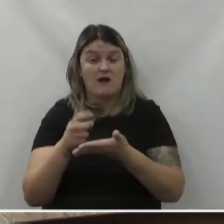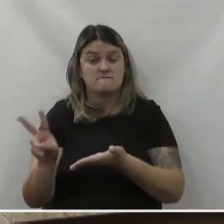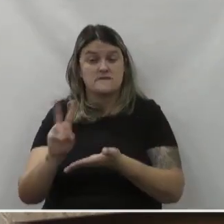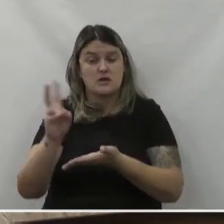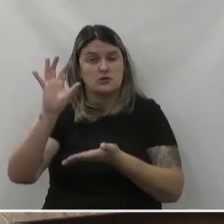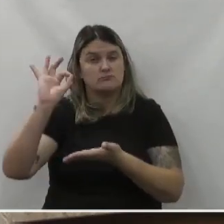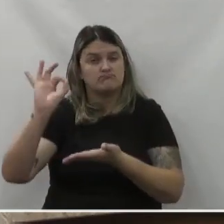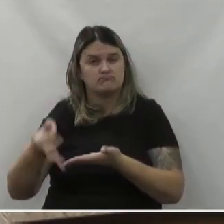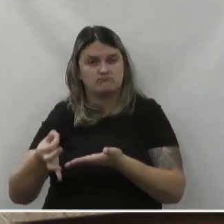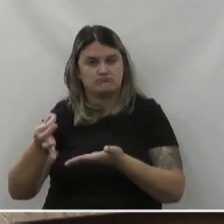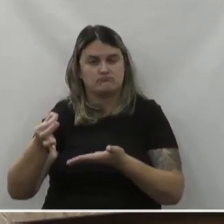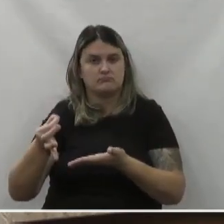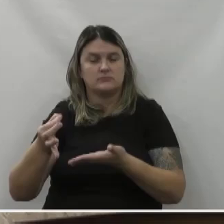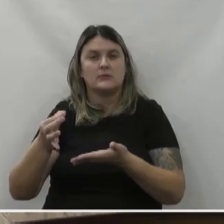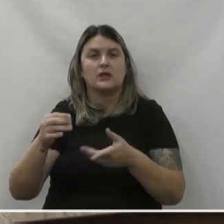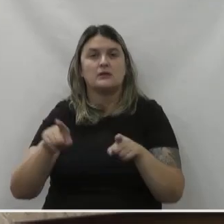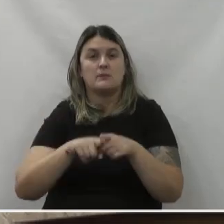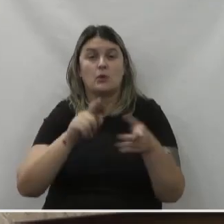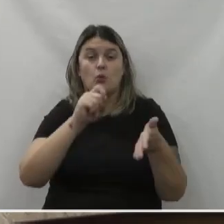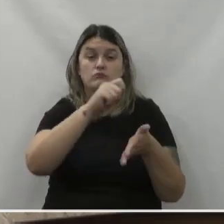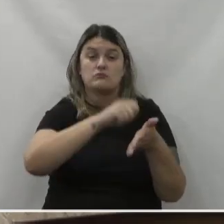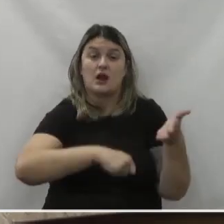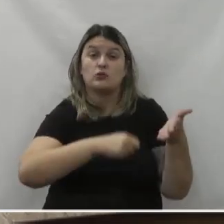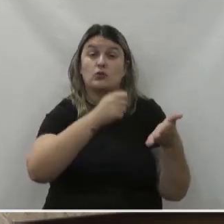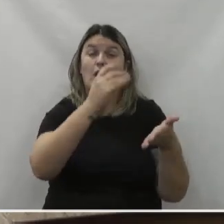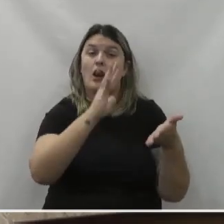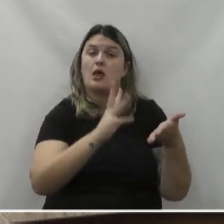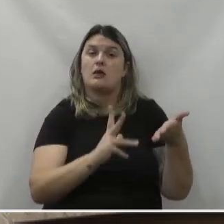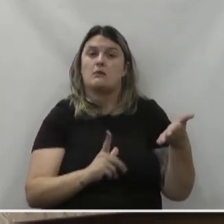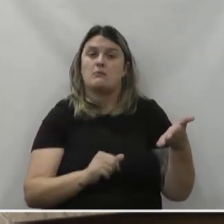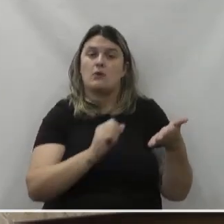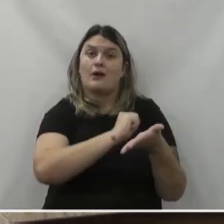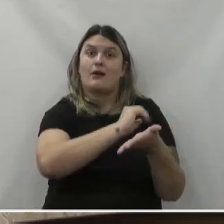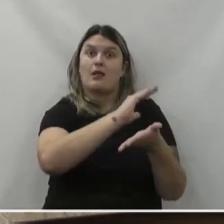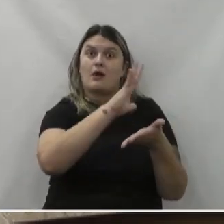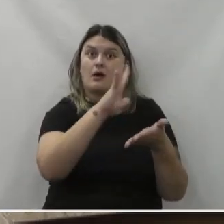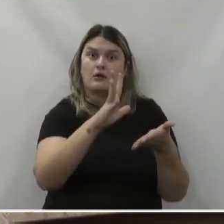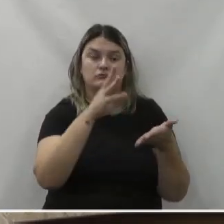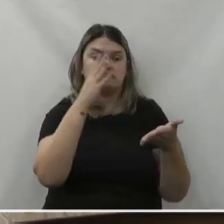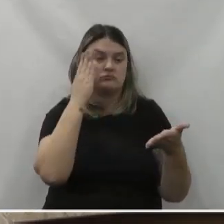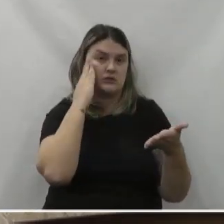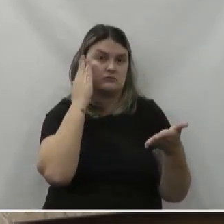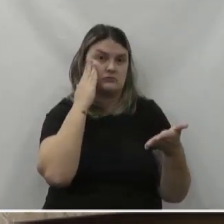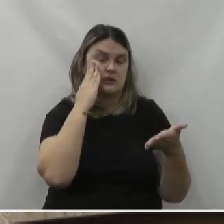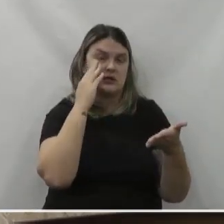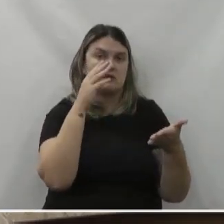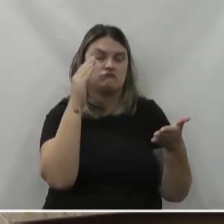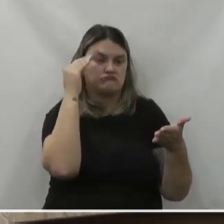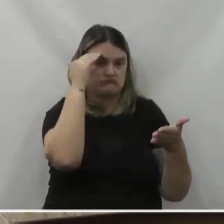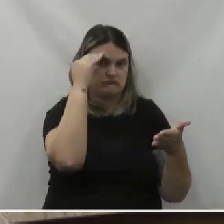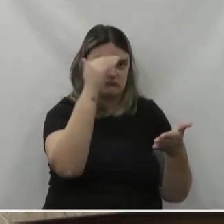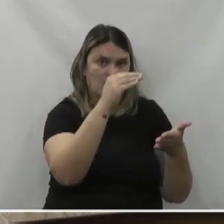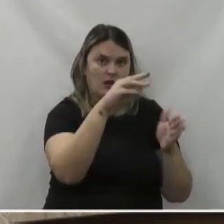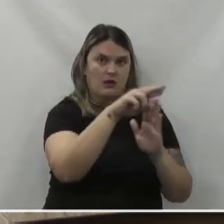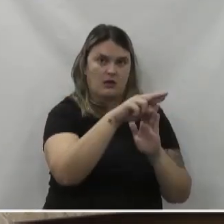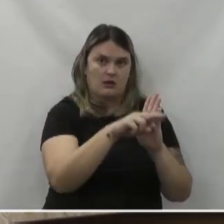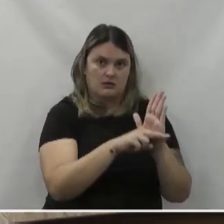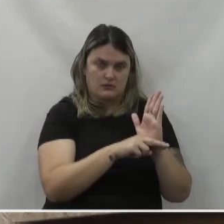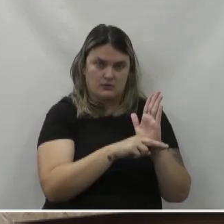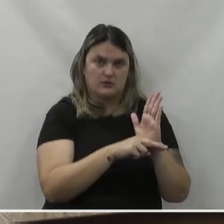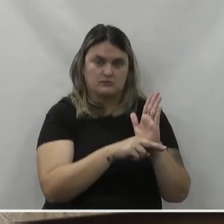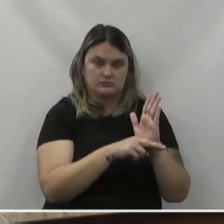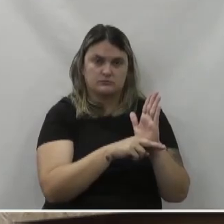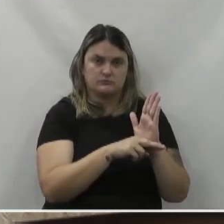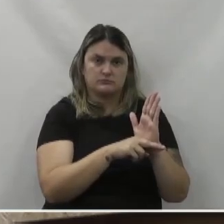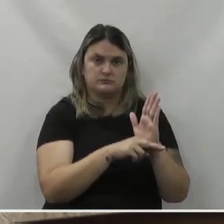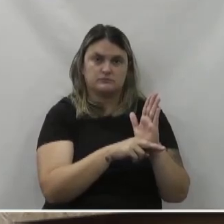né, e um contrato com o seu teor totalmente regular e abonado